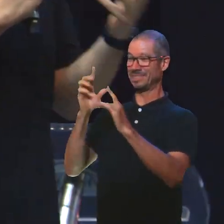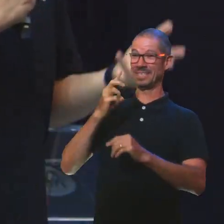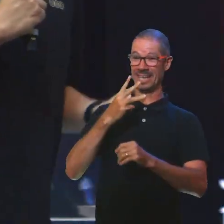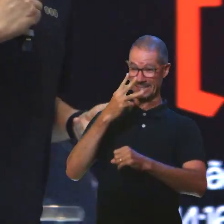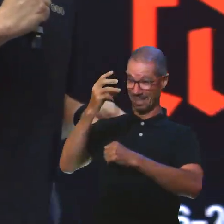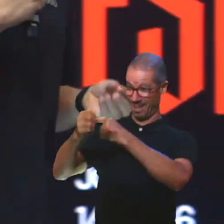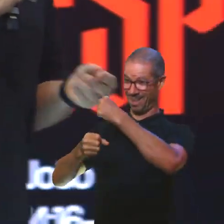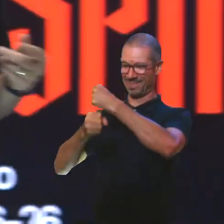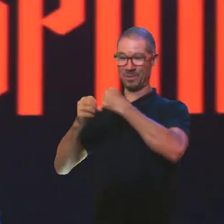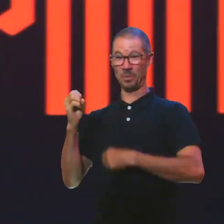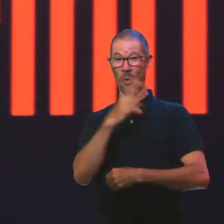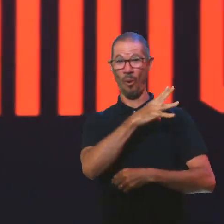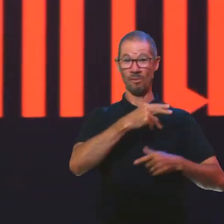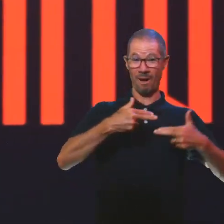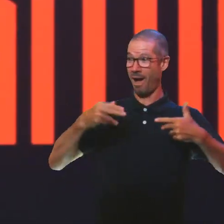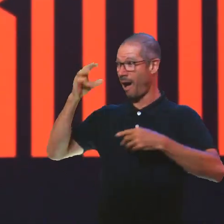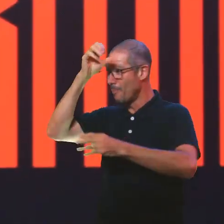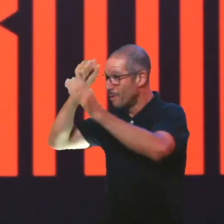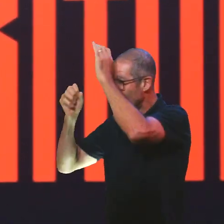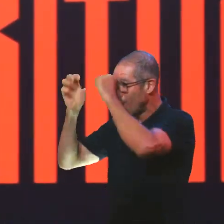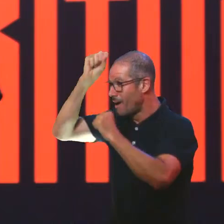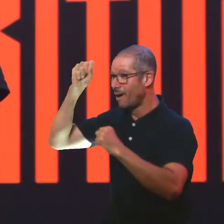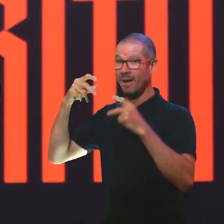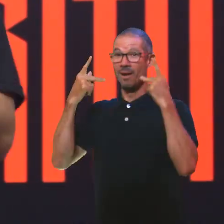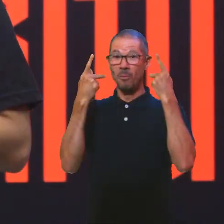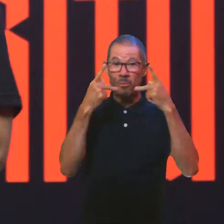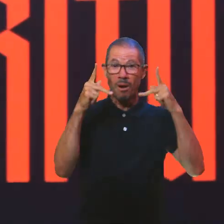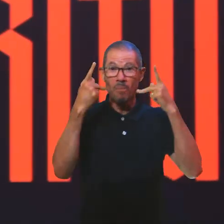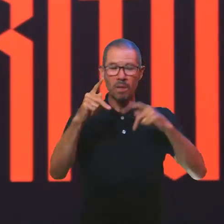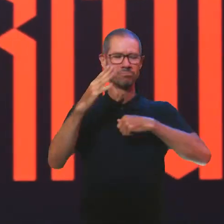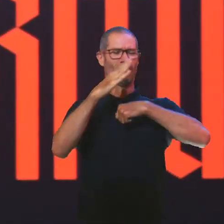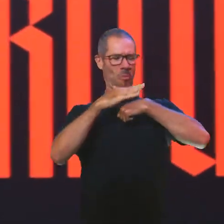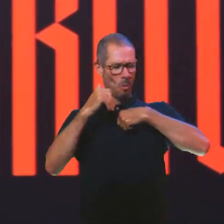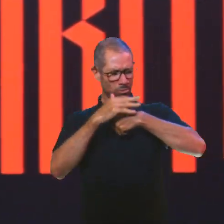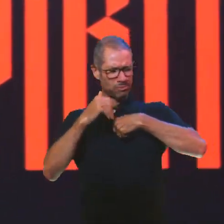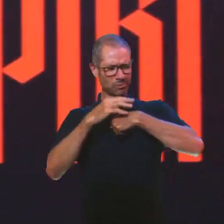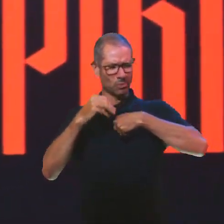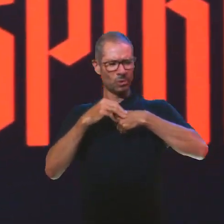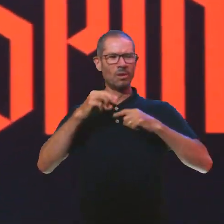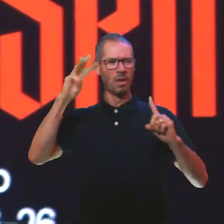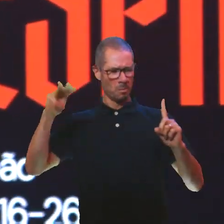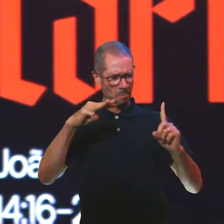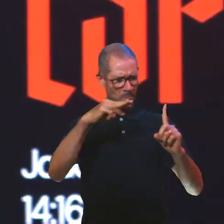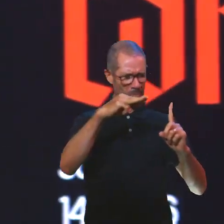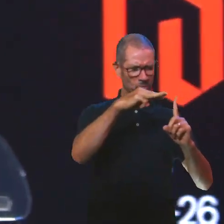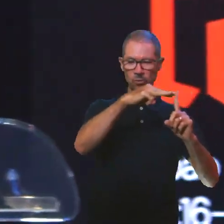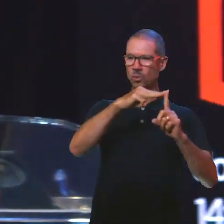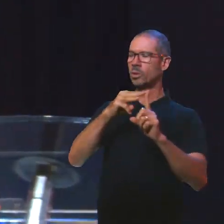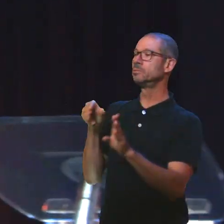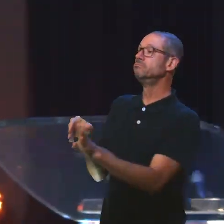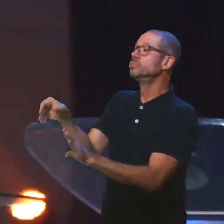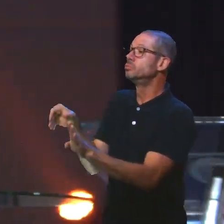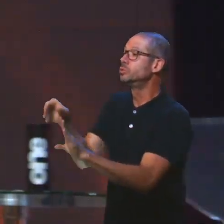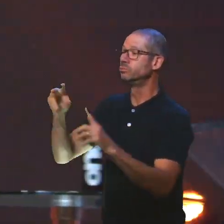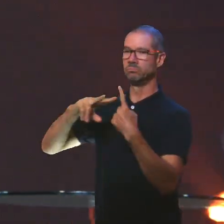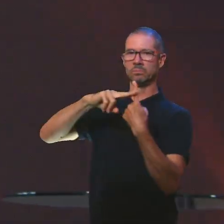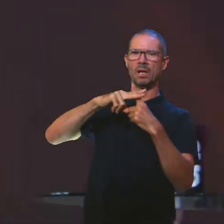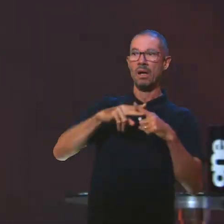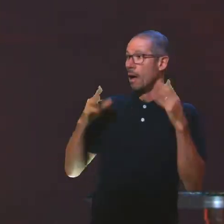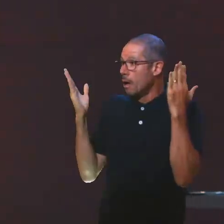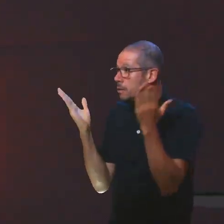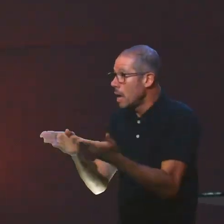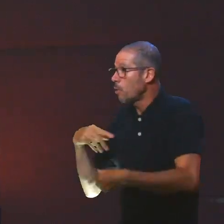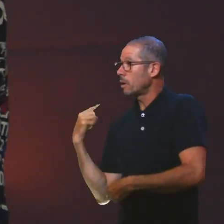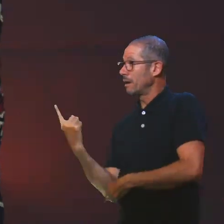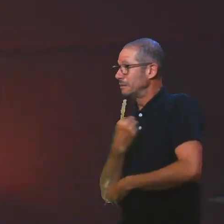viver coisas novas com ele, e ele é aquele que trazia a palavra, que trazia consolo, que dava as missões, que trazia repreensão. Como é que vai ser agora se ele não